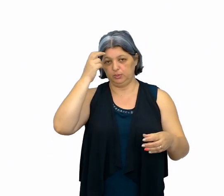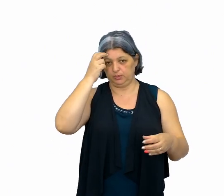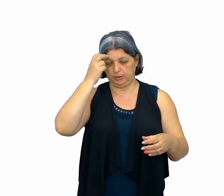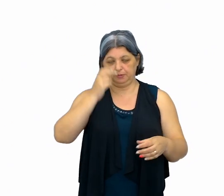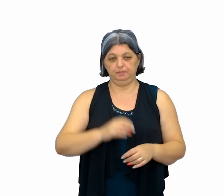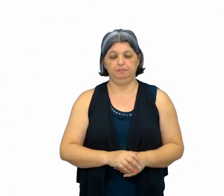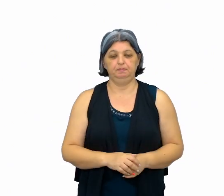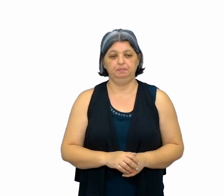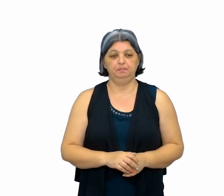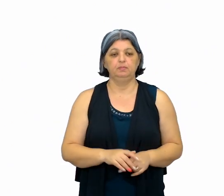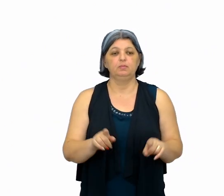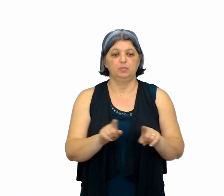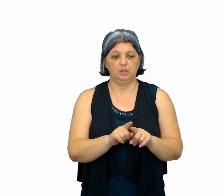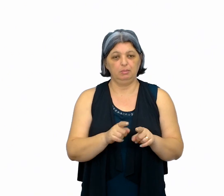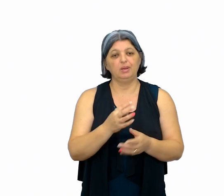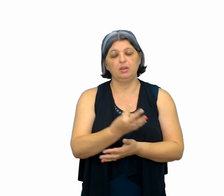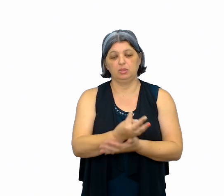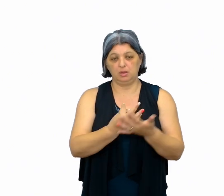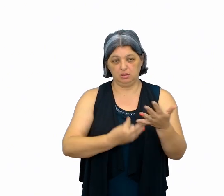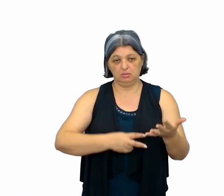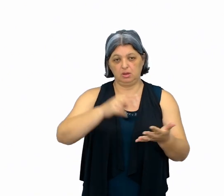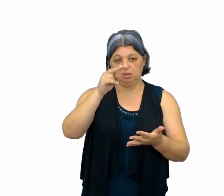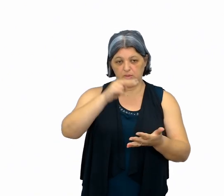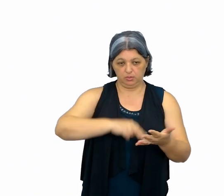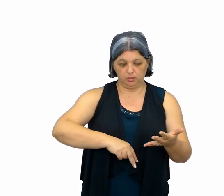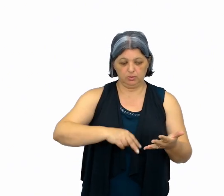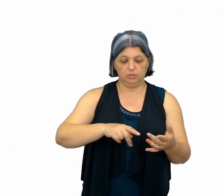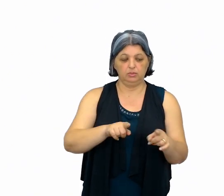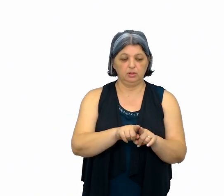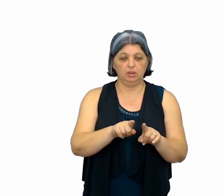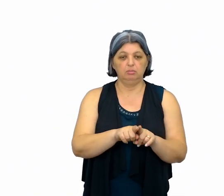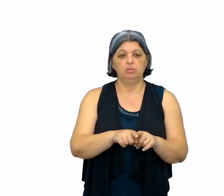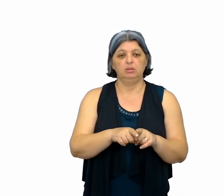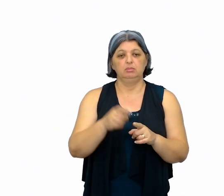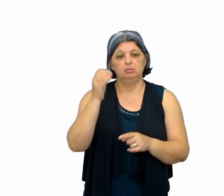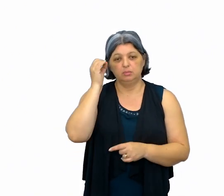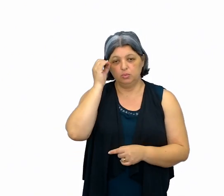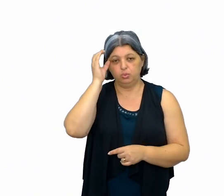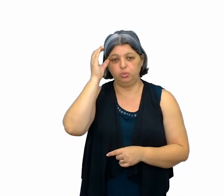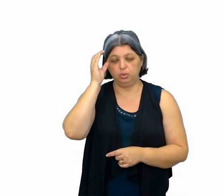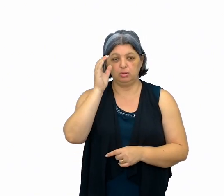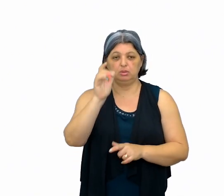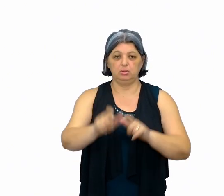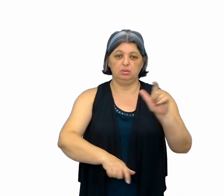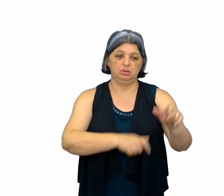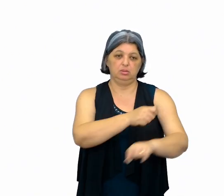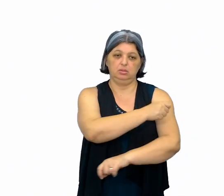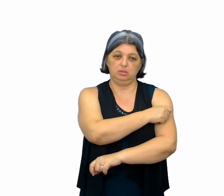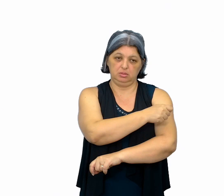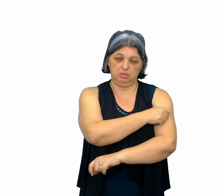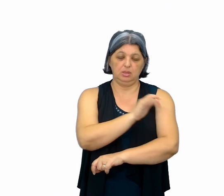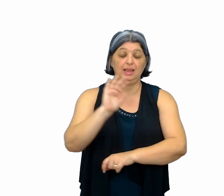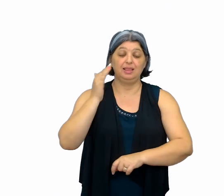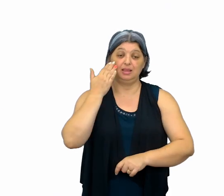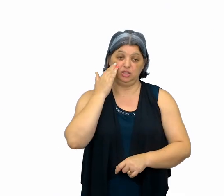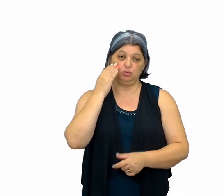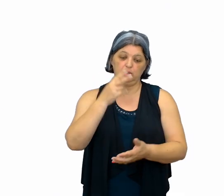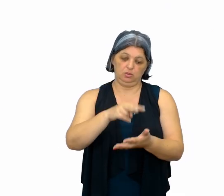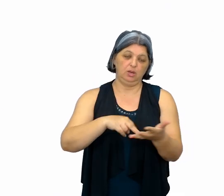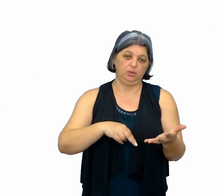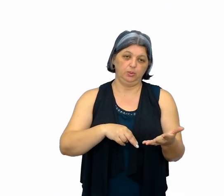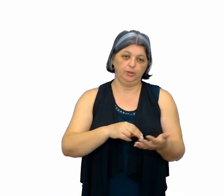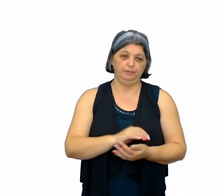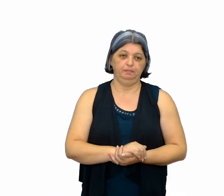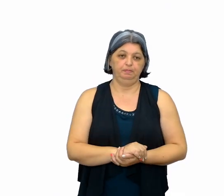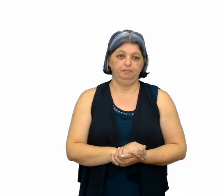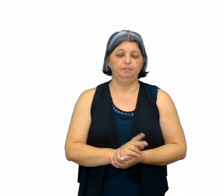conversando sobre esse texto, sobre essa leitura e ampliando nos nossos estudantes essa compreensão leitora, né? Vamos